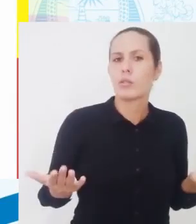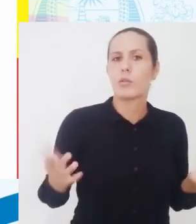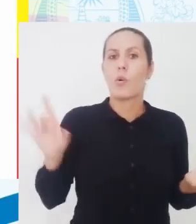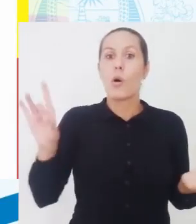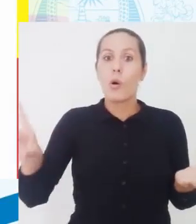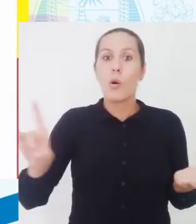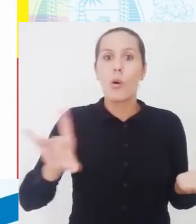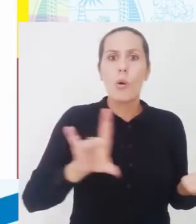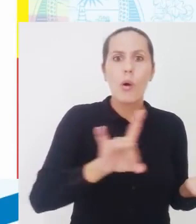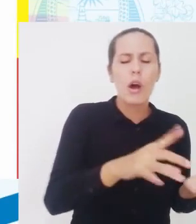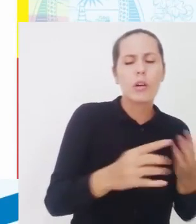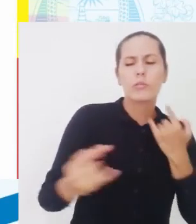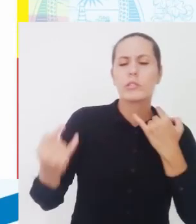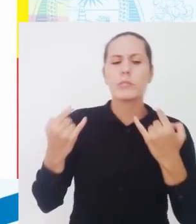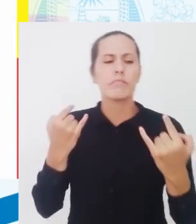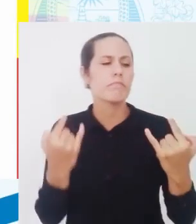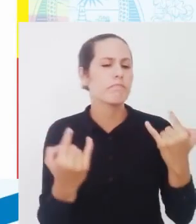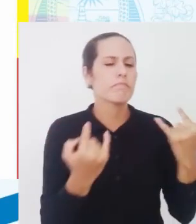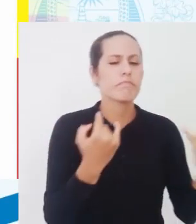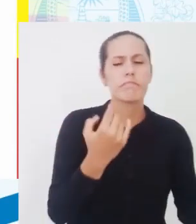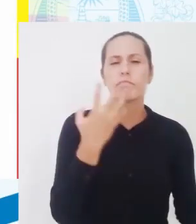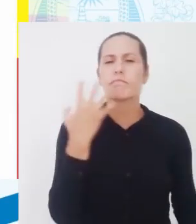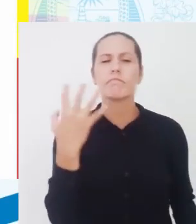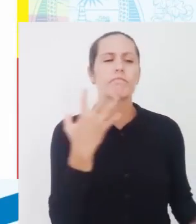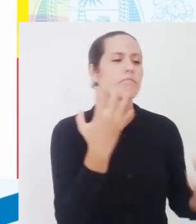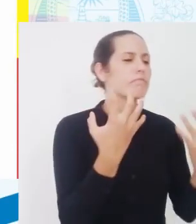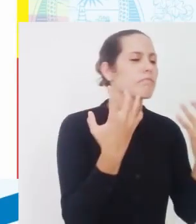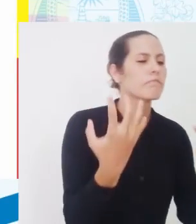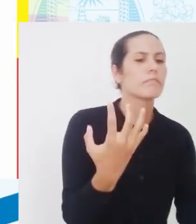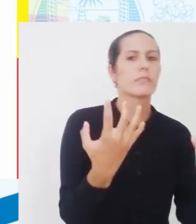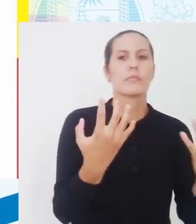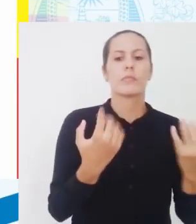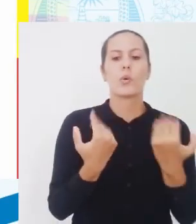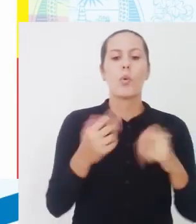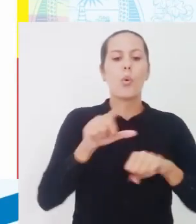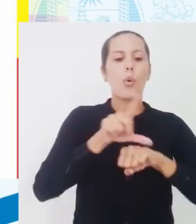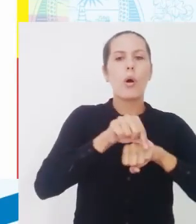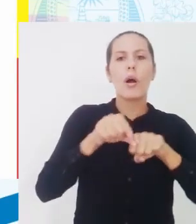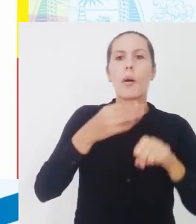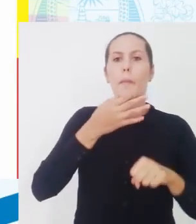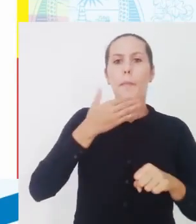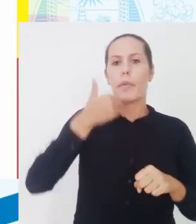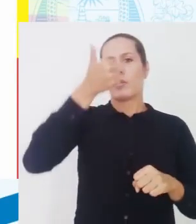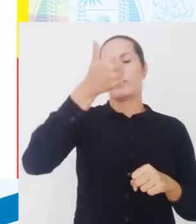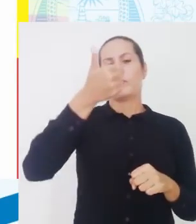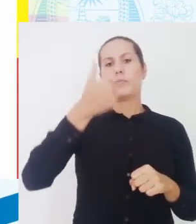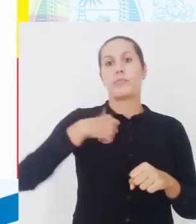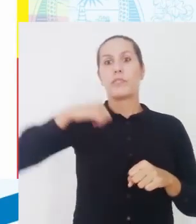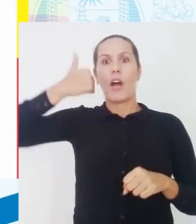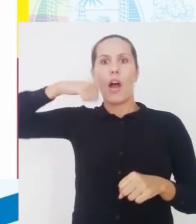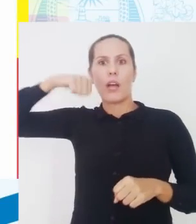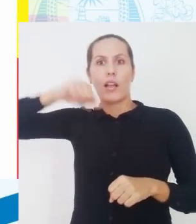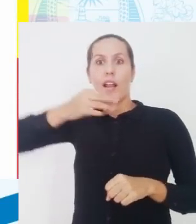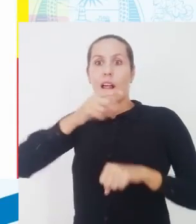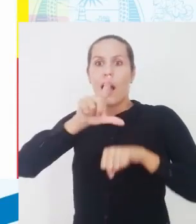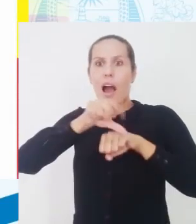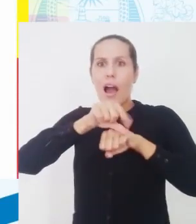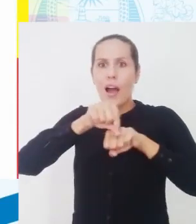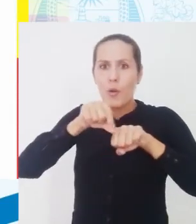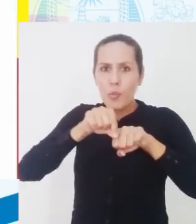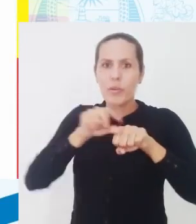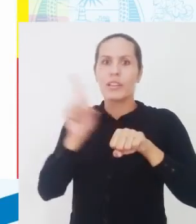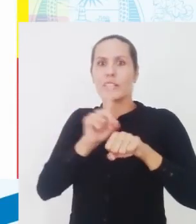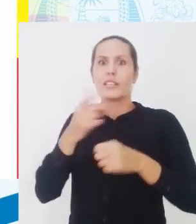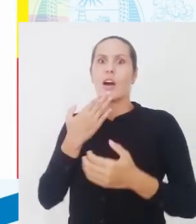emoção. Se você prestar atenção um pouquinho no áudio de novo, a voz dele até dá uma bambeadazinha quando ele fala do time